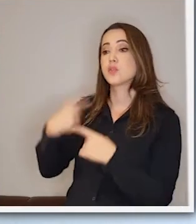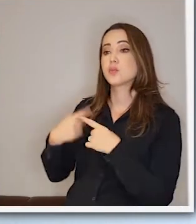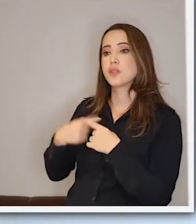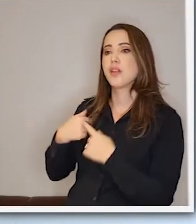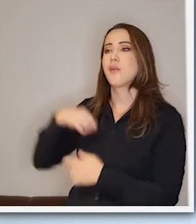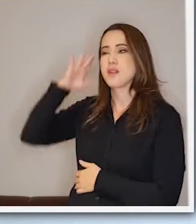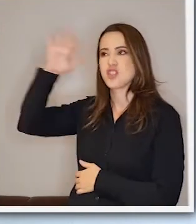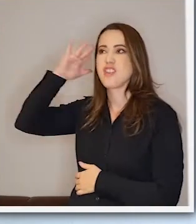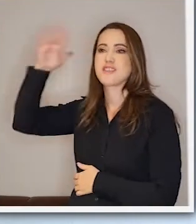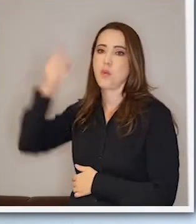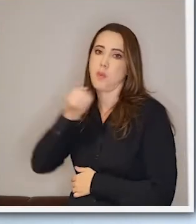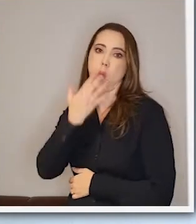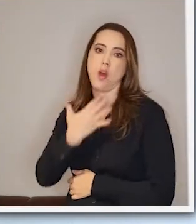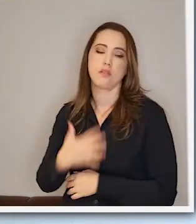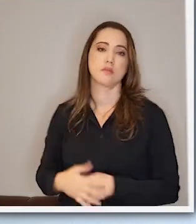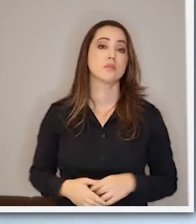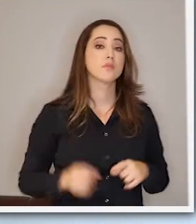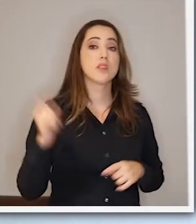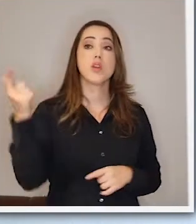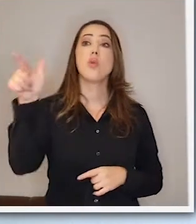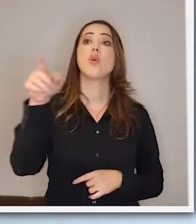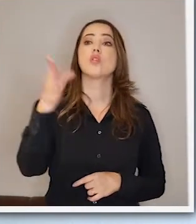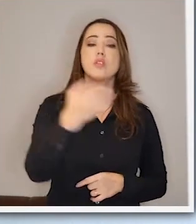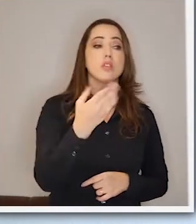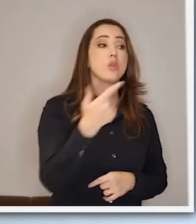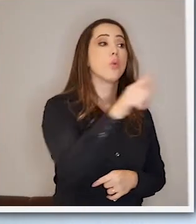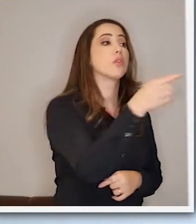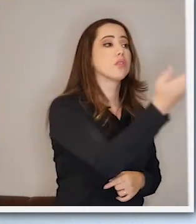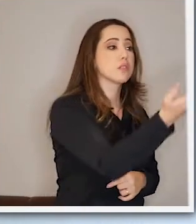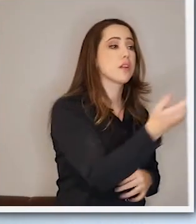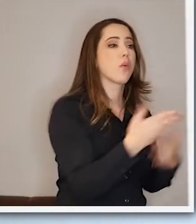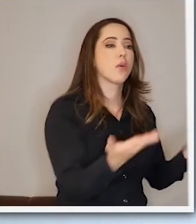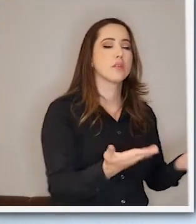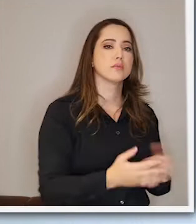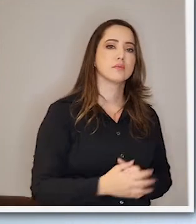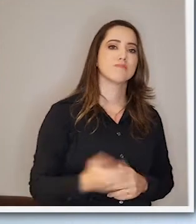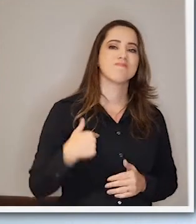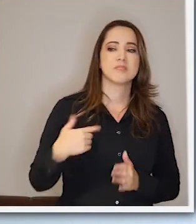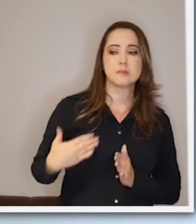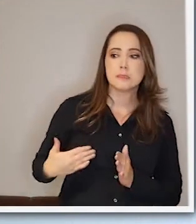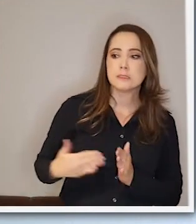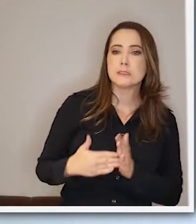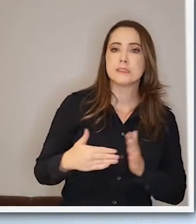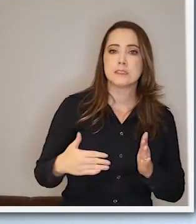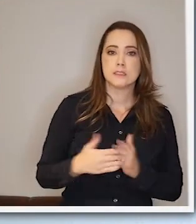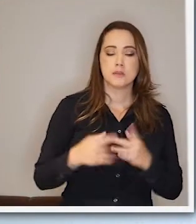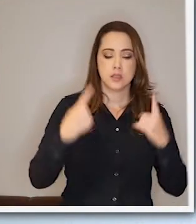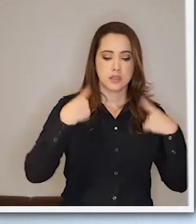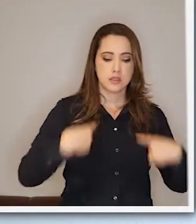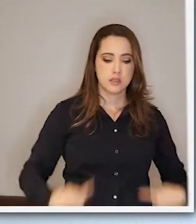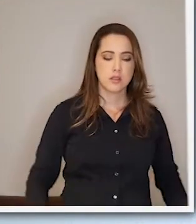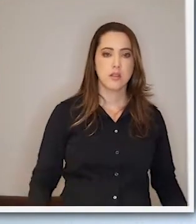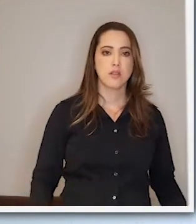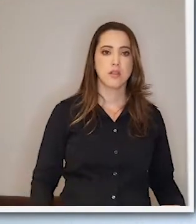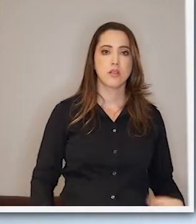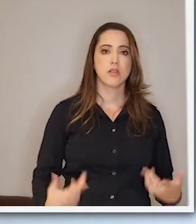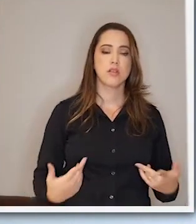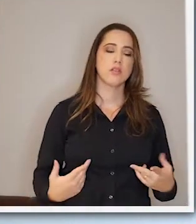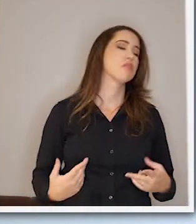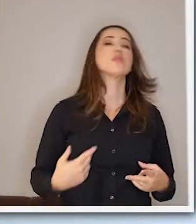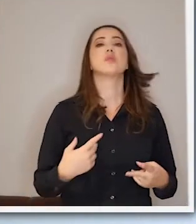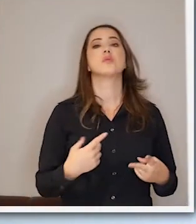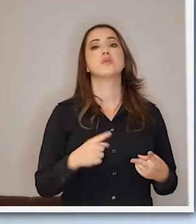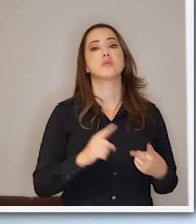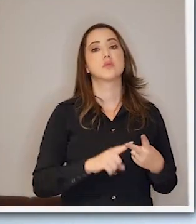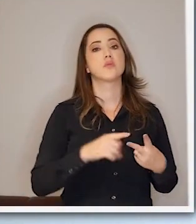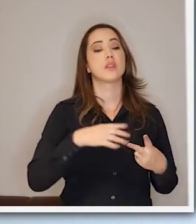muito? Como é que qual é o seria? seu talento? Meu talento é ser um cara criativo. E você, Beto? Uma limitação e um talento? A